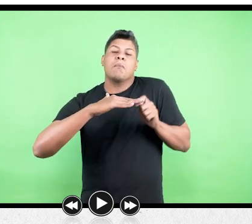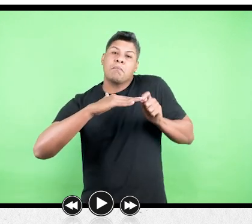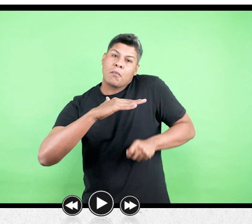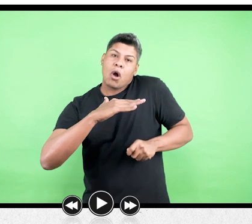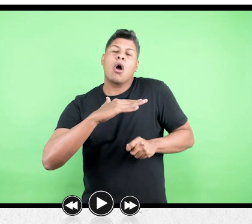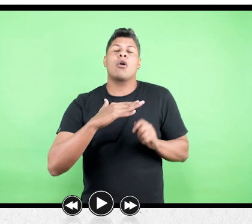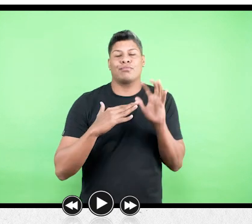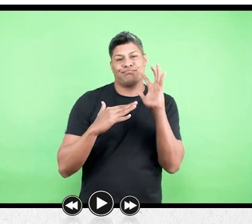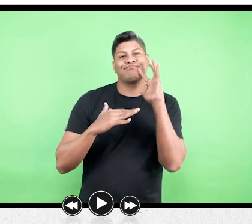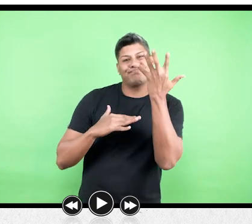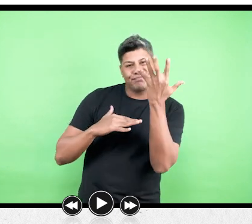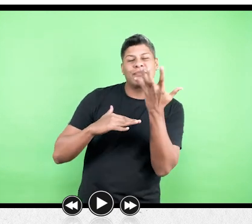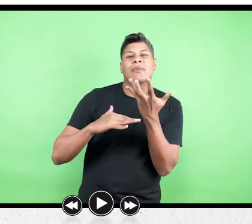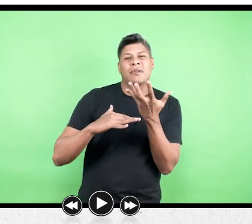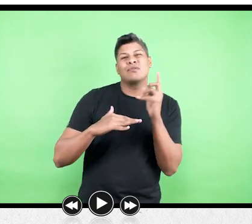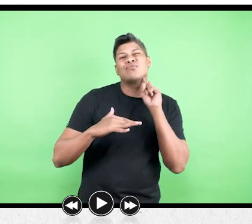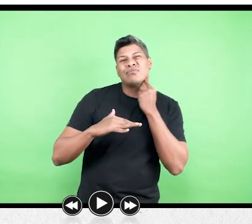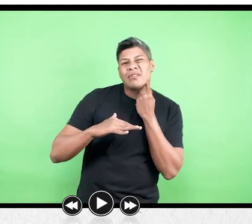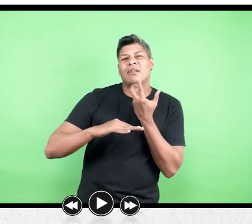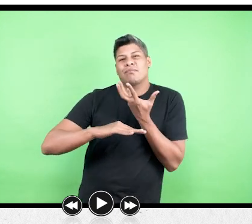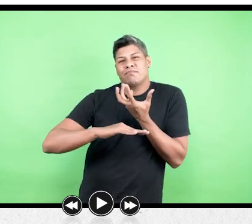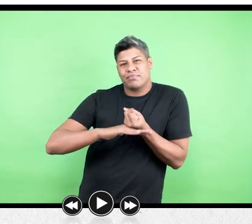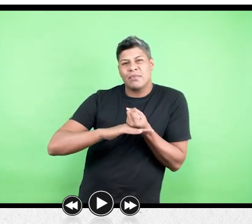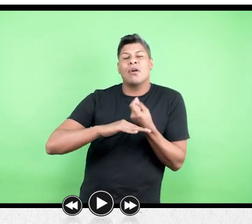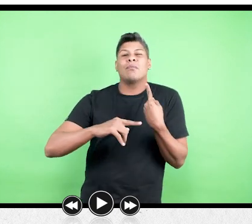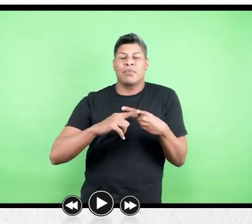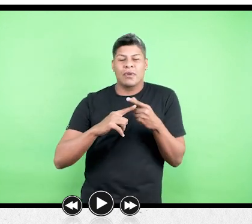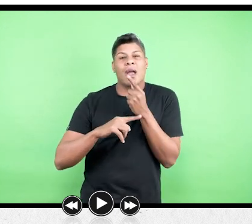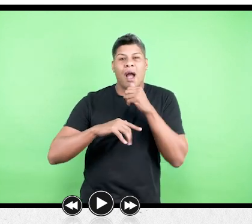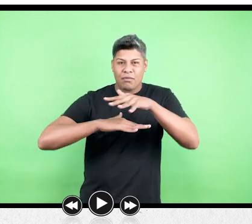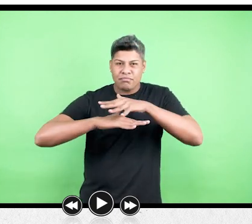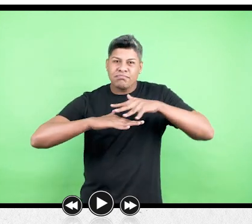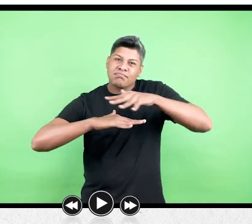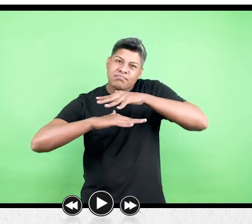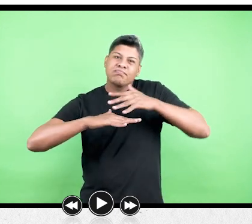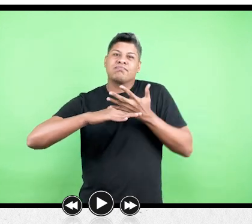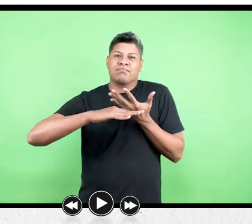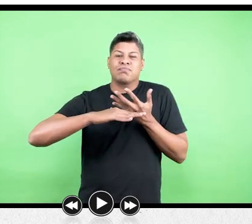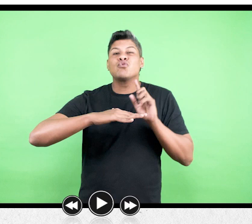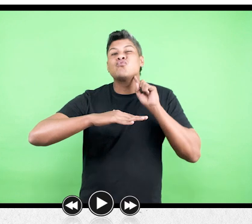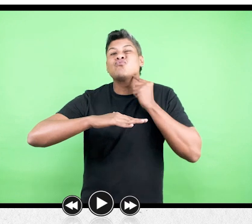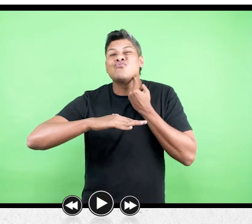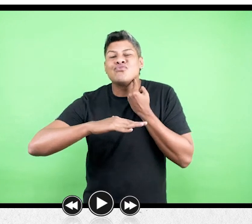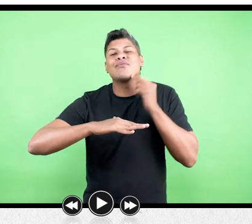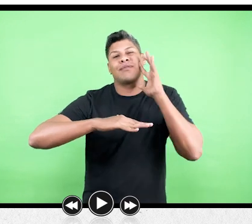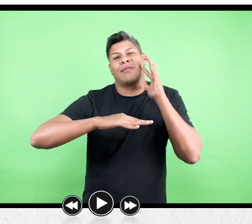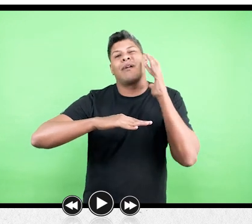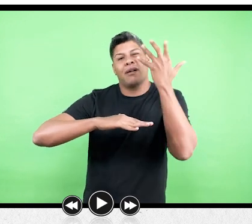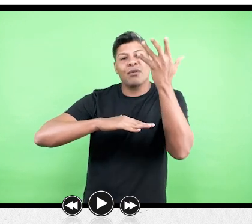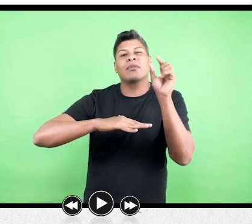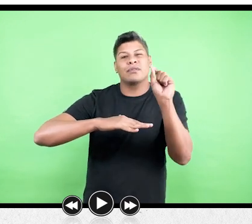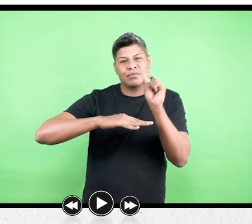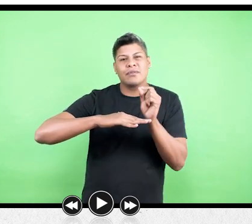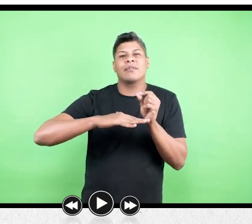altamente suscetíveis à contaminação, porque essa água que vem da superfície, ela vai entrar em contato com os poluentes e vai fazer com que eles